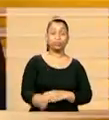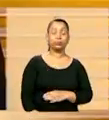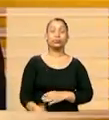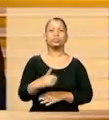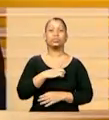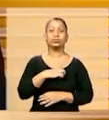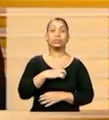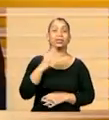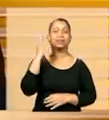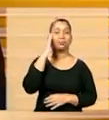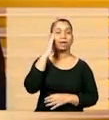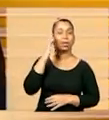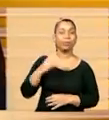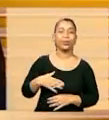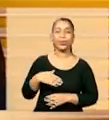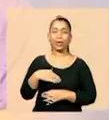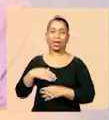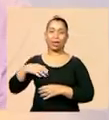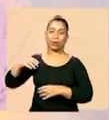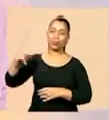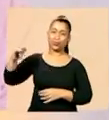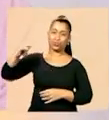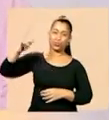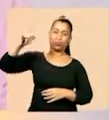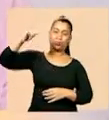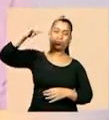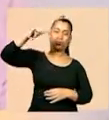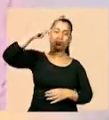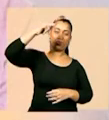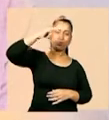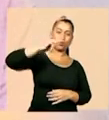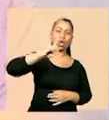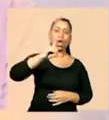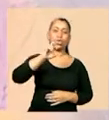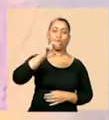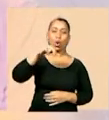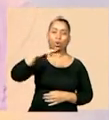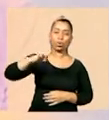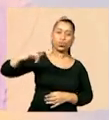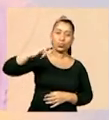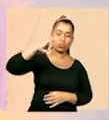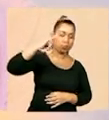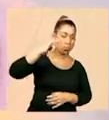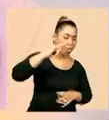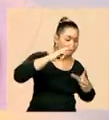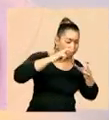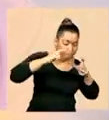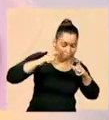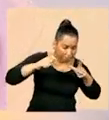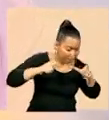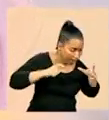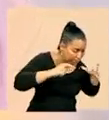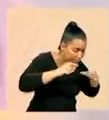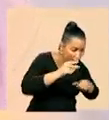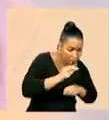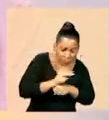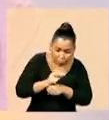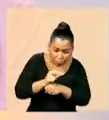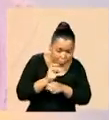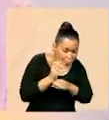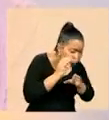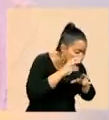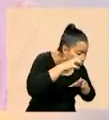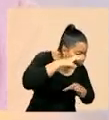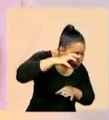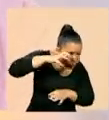os drones, então o pessoal está usando drone para tudo, né? Então existe um risco muito grande